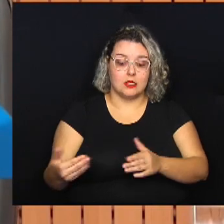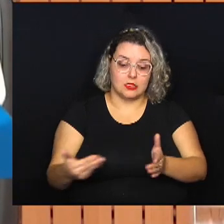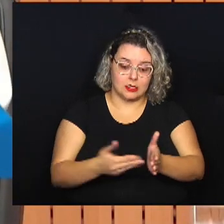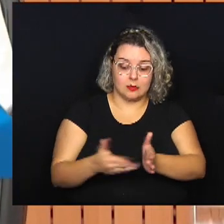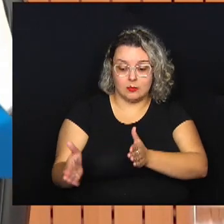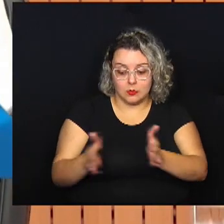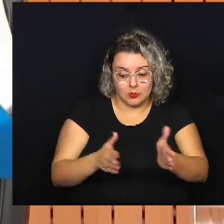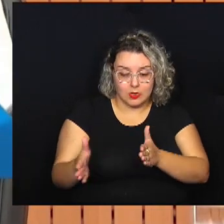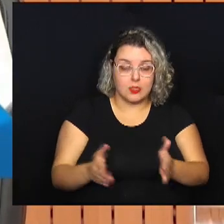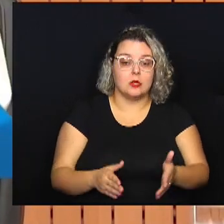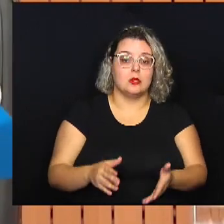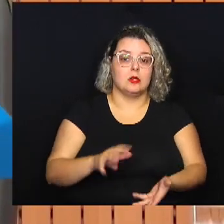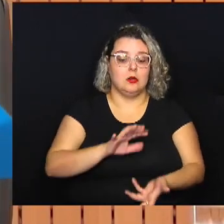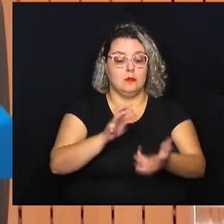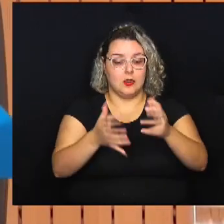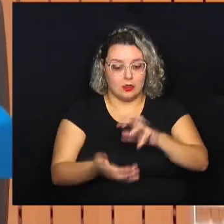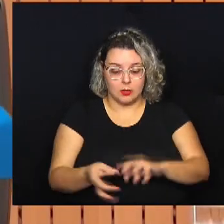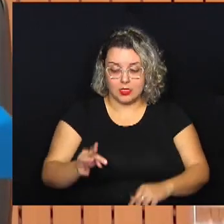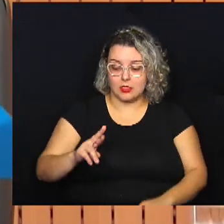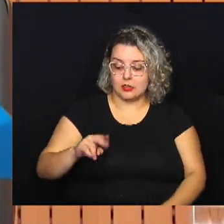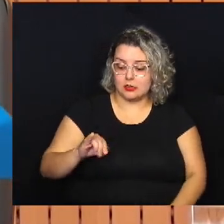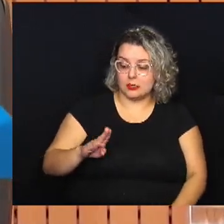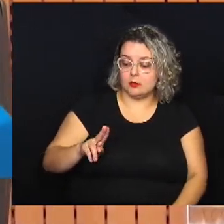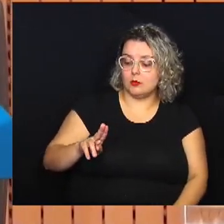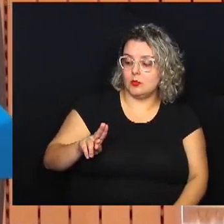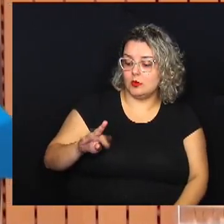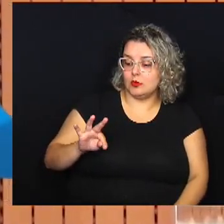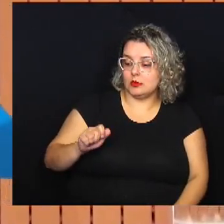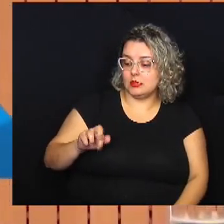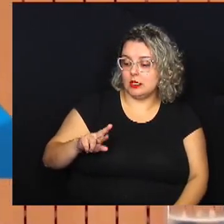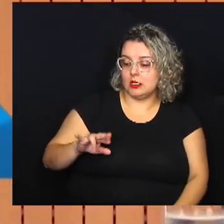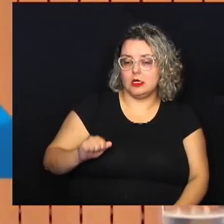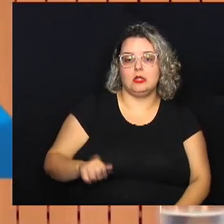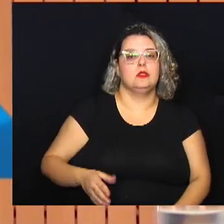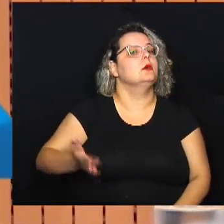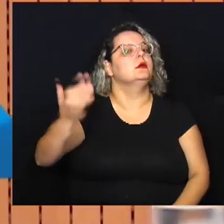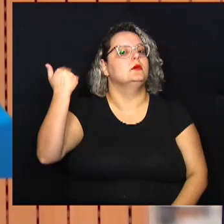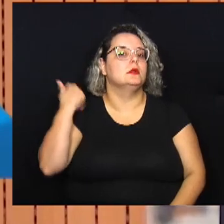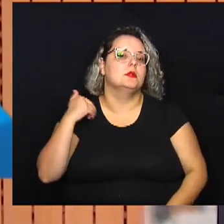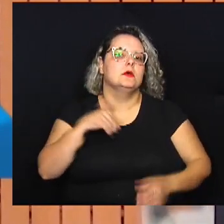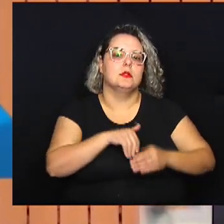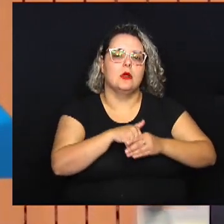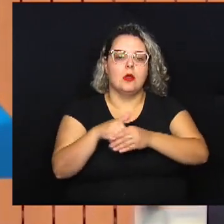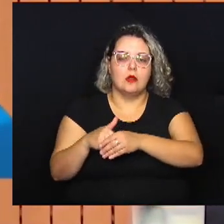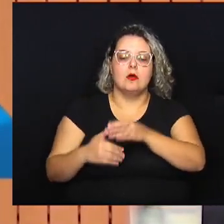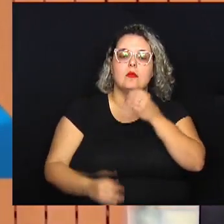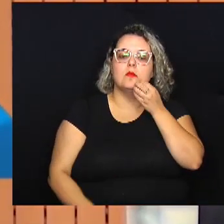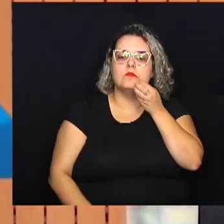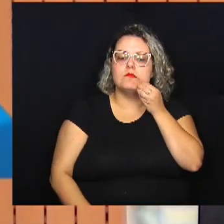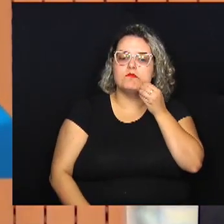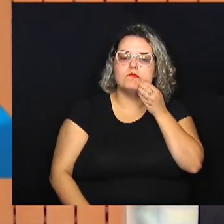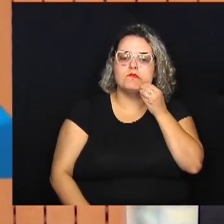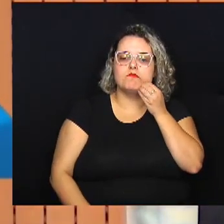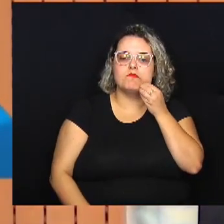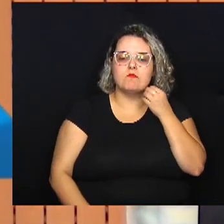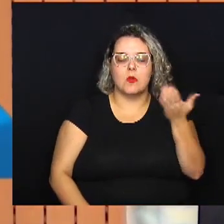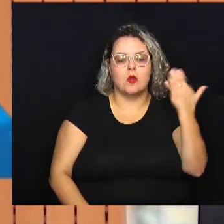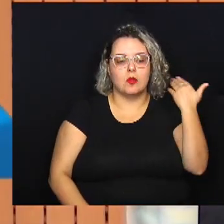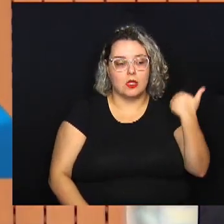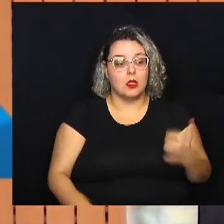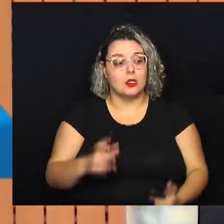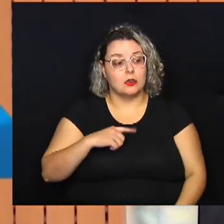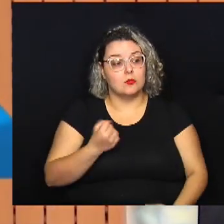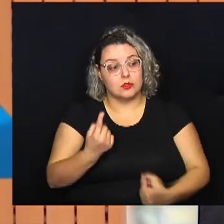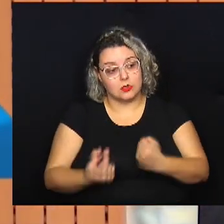discutindo essa reforma tributária, reforma essa que já era para ter sido votada já há algum tempo. Temos ali alguns